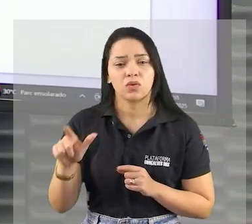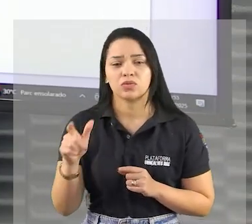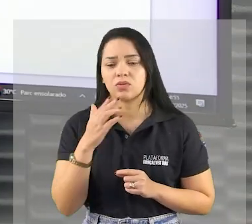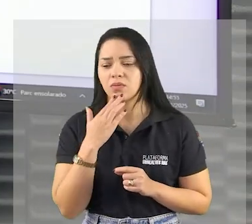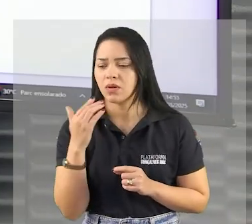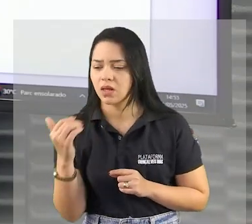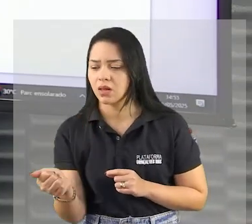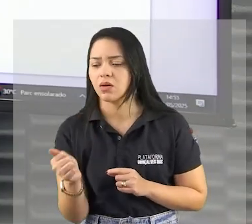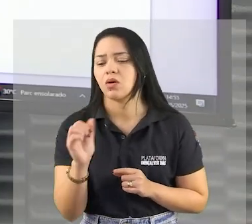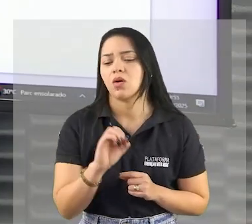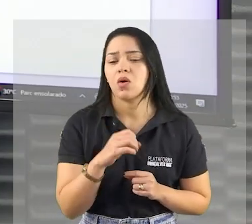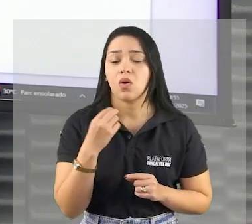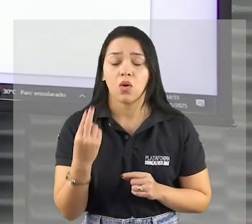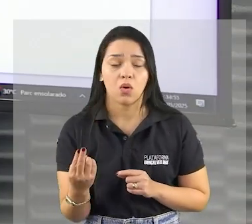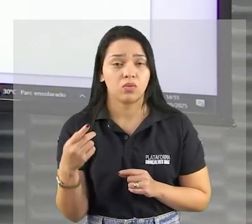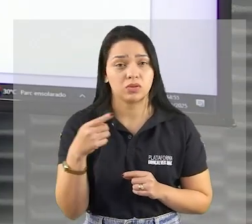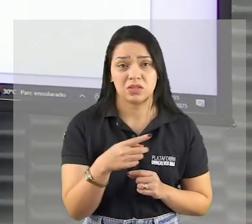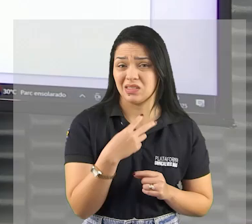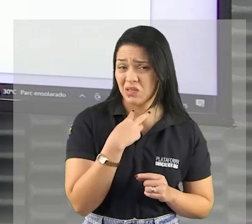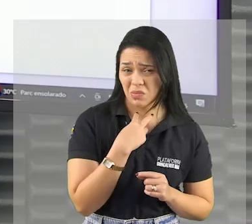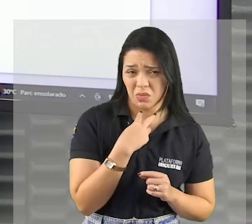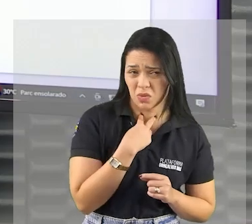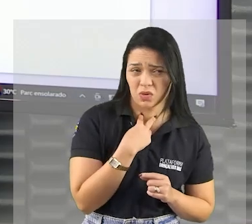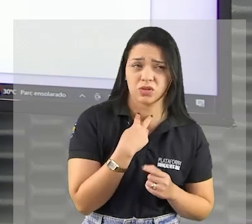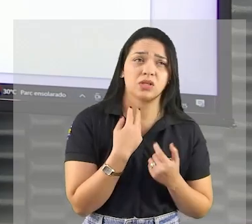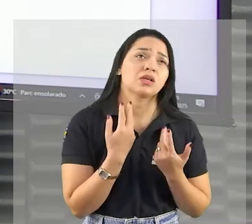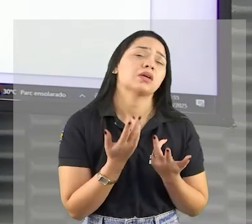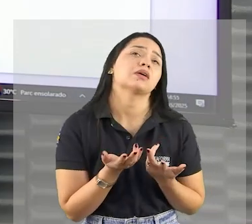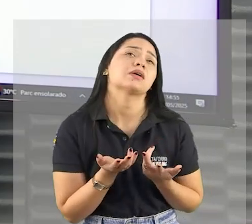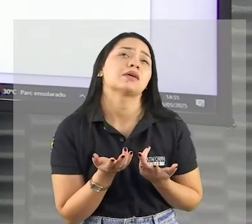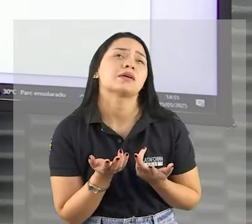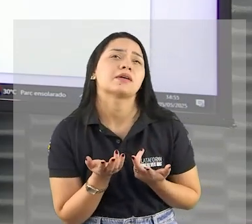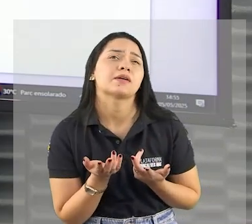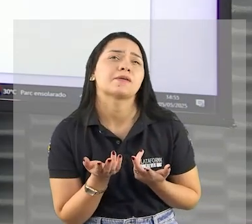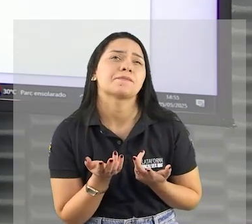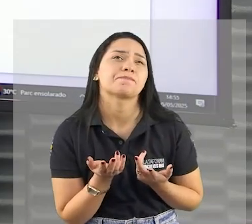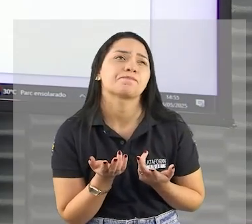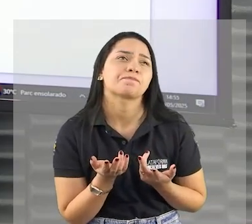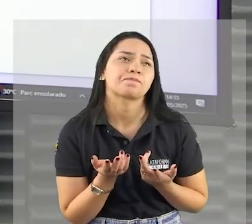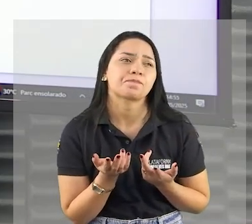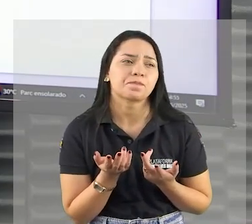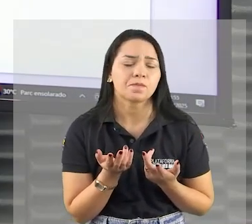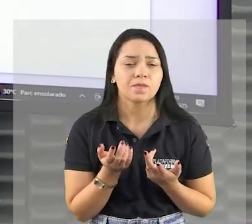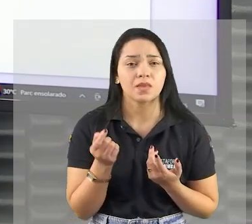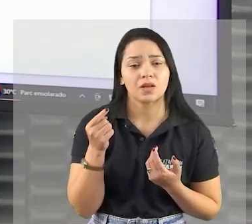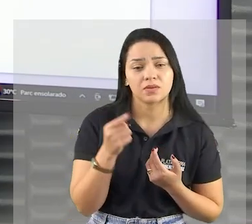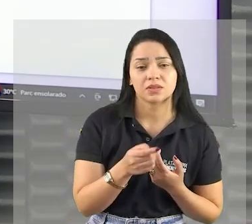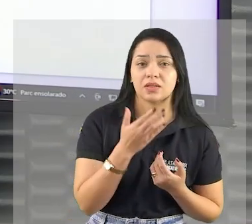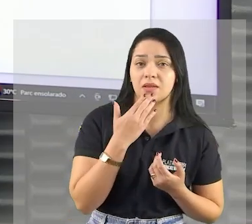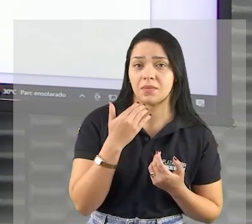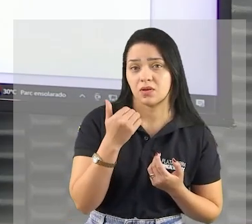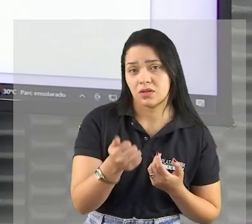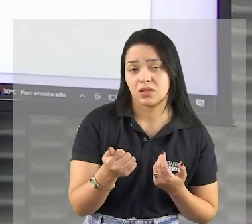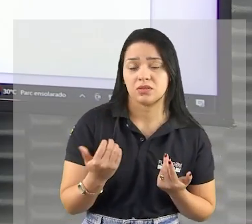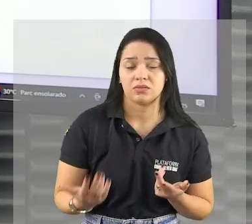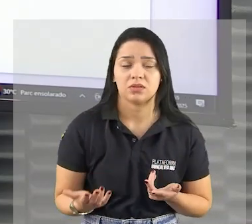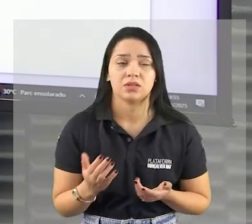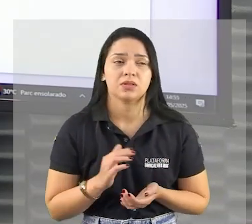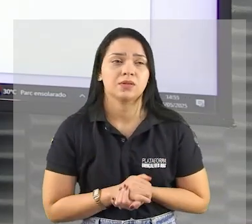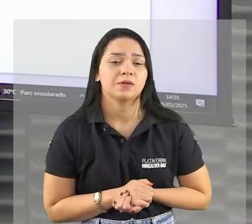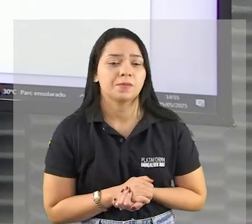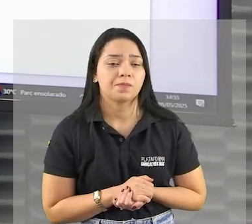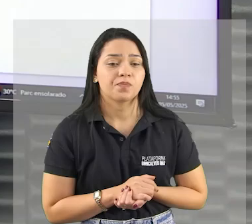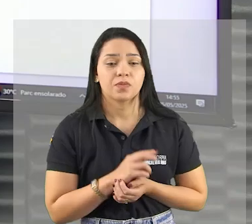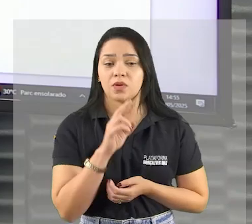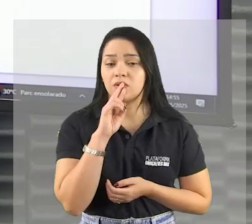melhor, né? Ou que você não possa ter um desempenho que dê para você esse norte de que você está melhorando, né? Então,